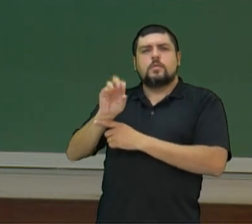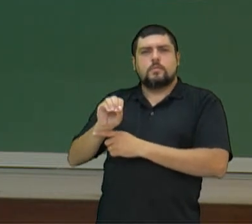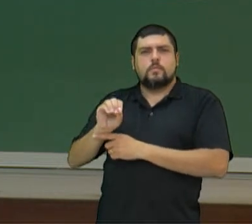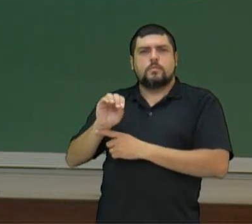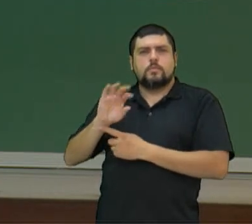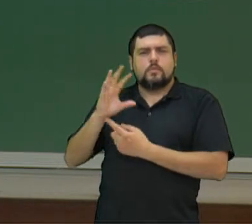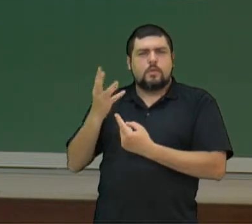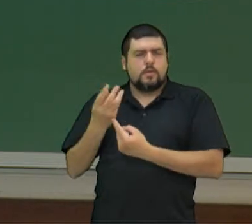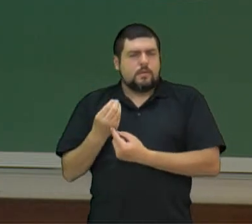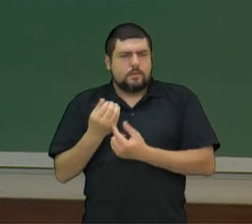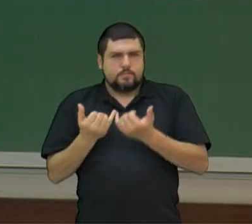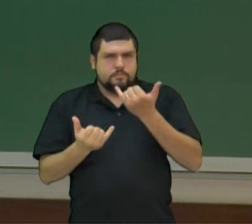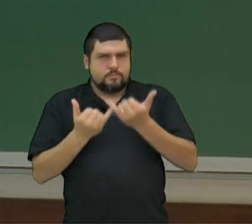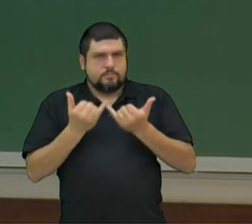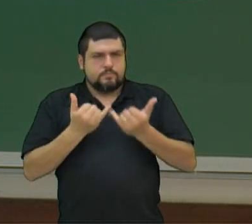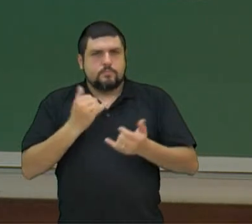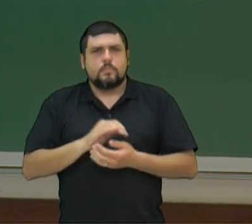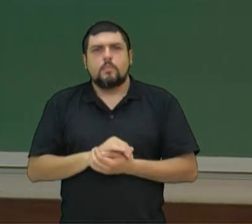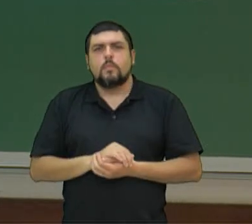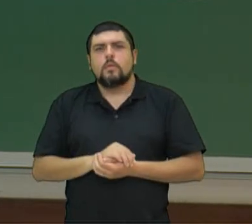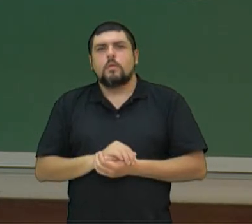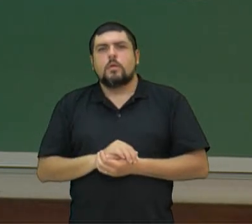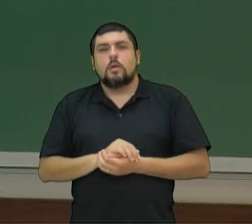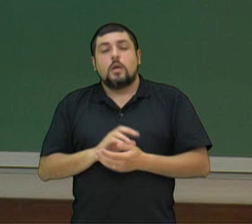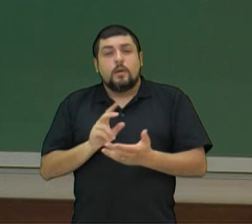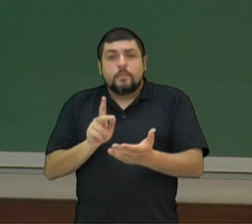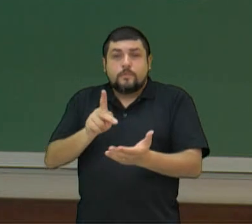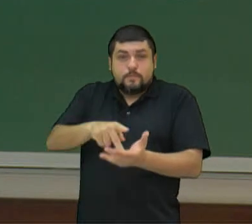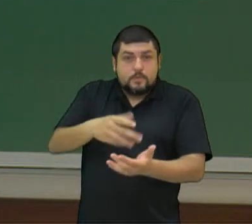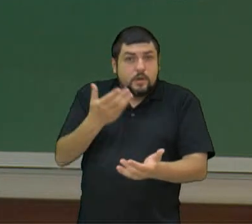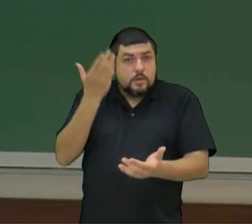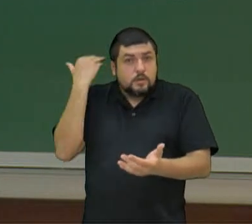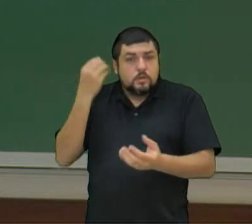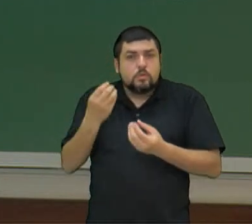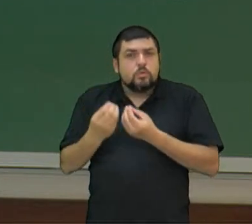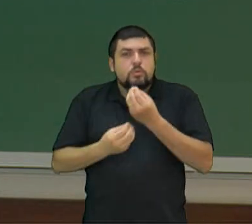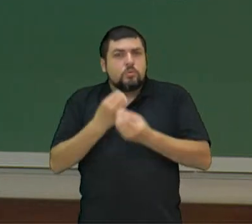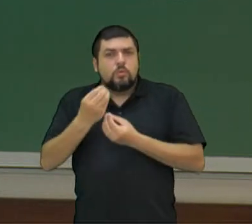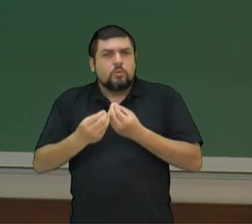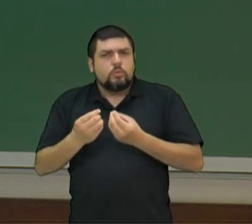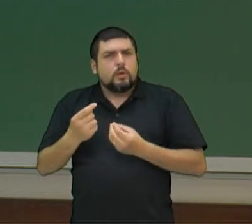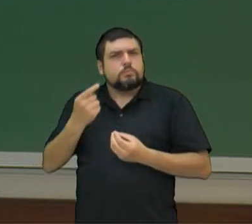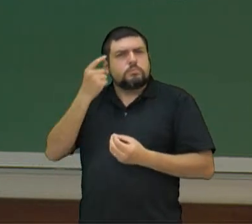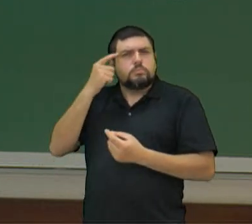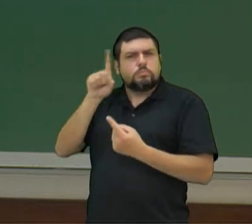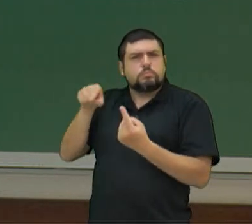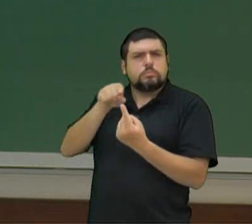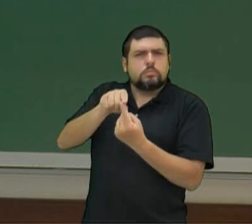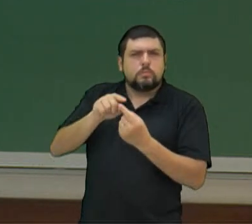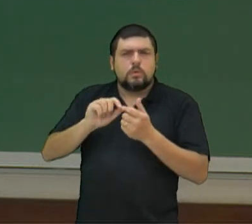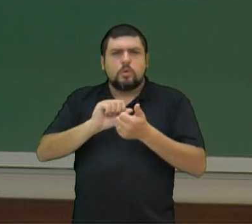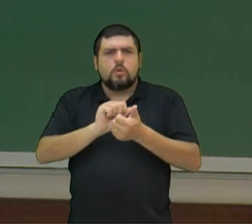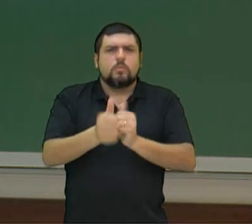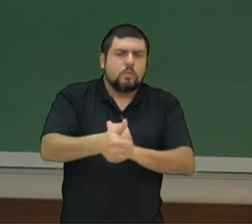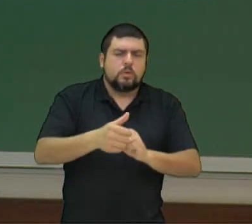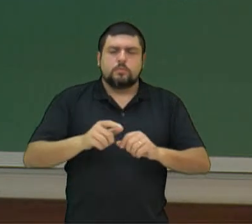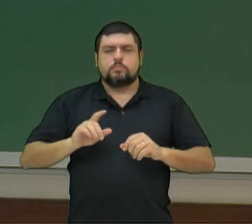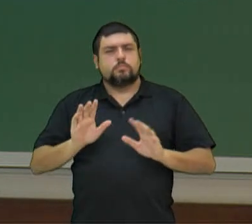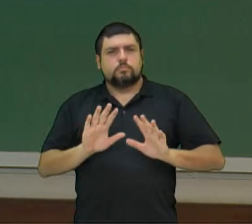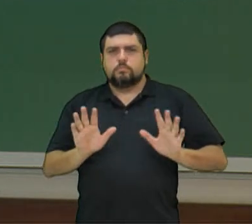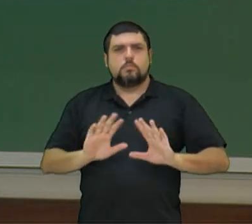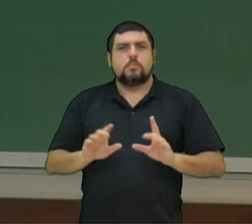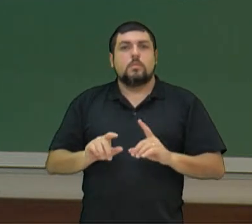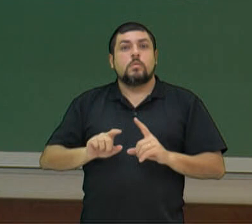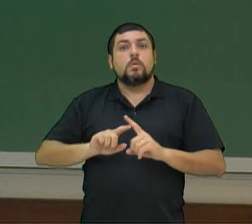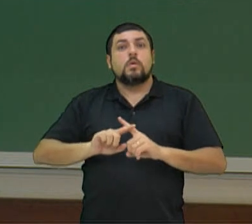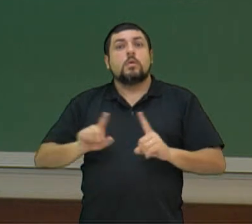não surgiu muito como um esporte, como uma competição, mas ele surgiu mais como